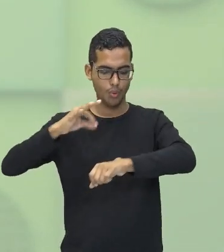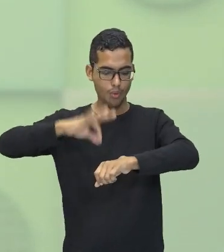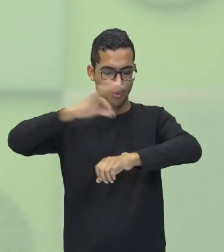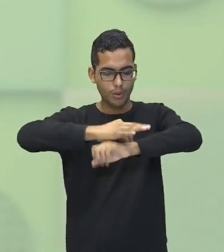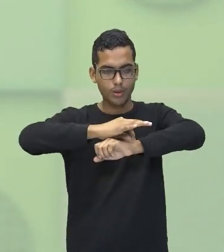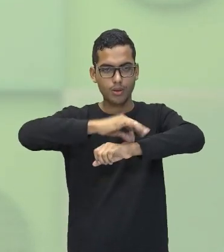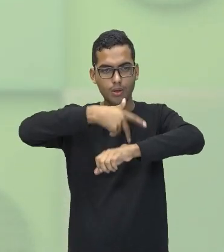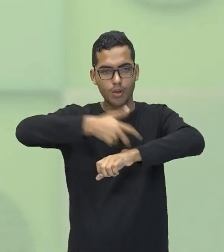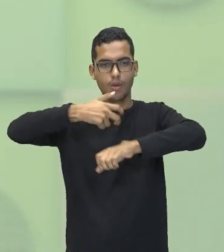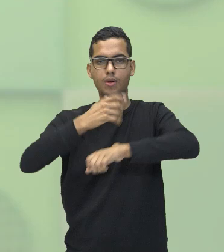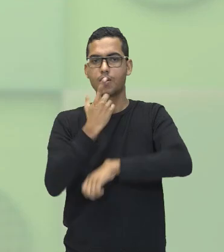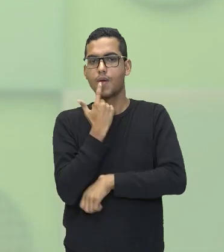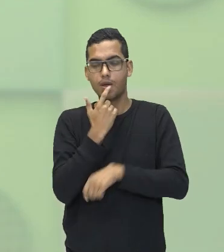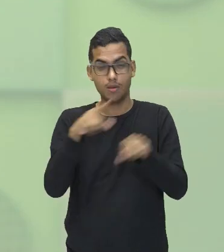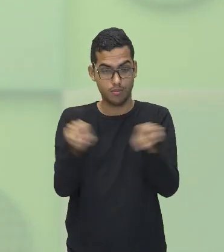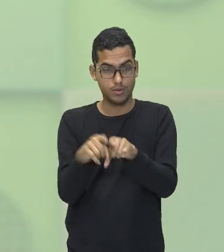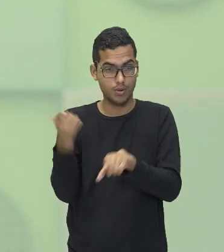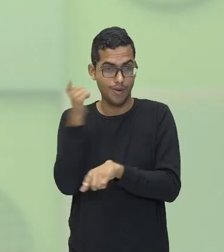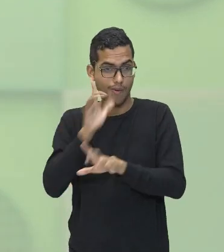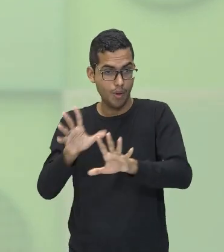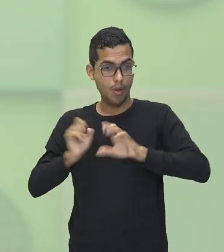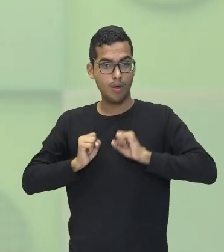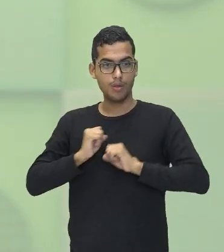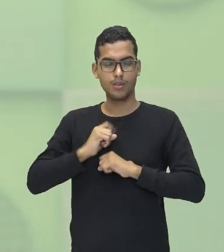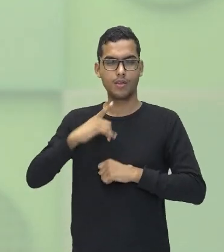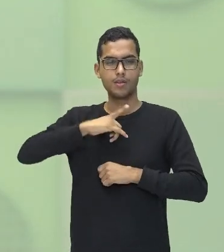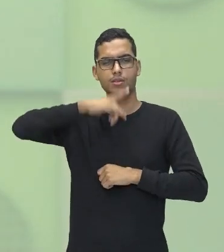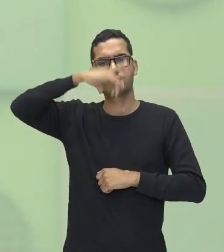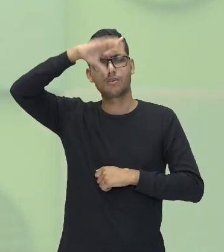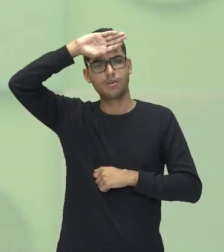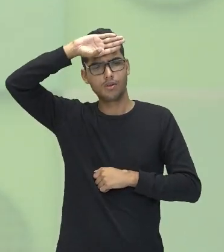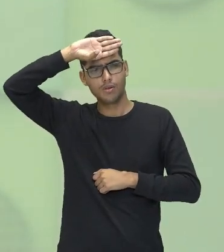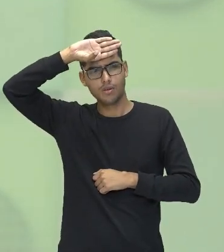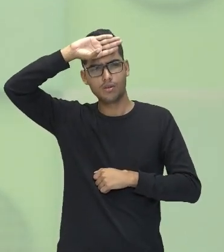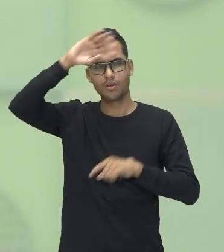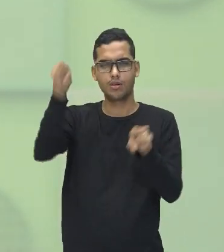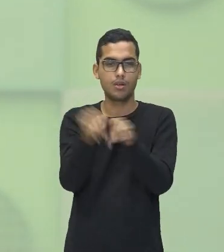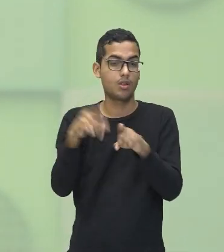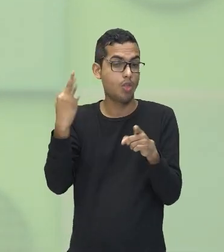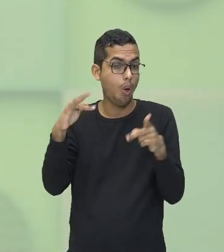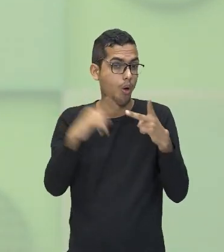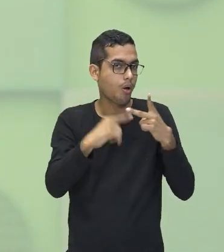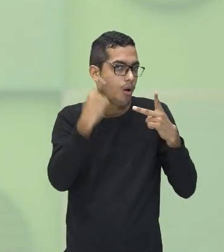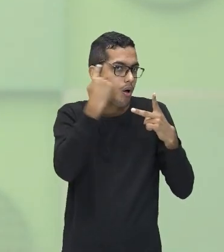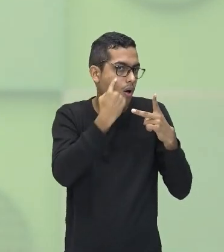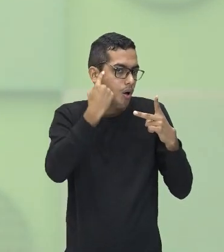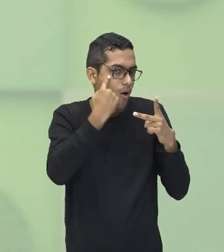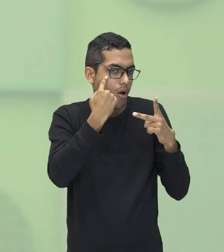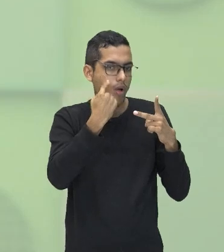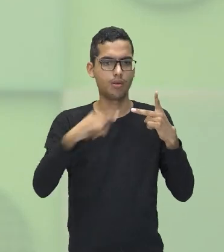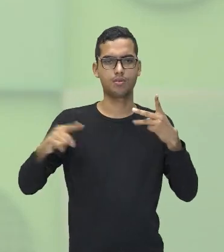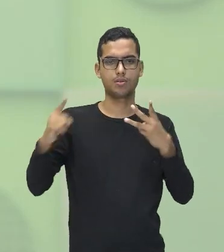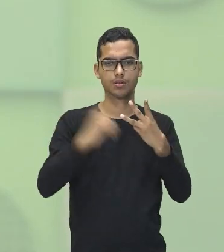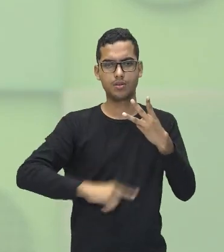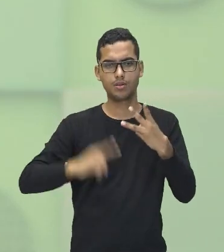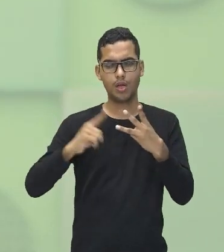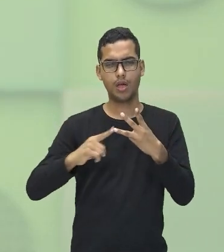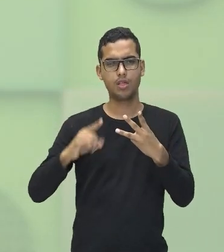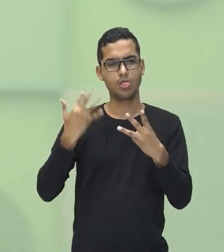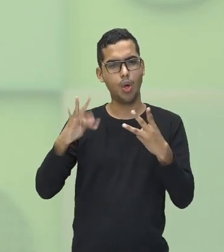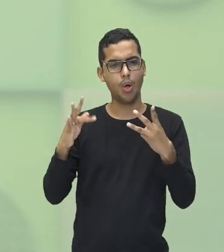sintomas como febre, dor atrás dos olhos, nas articulações, nos músculos e pode apresentar